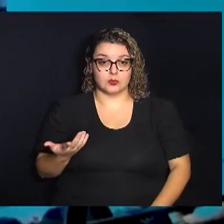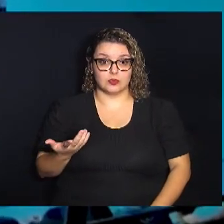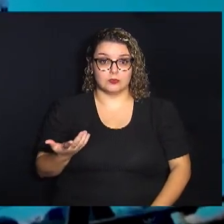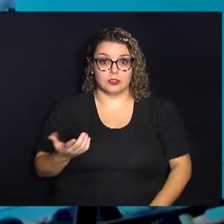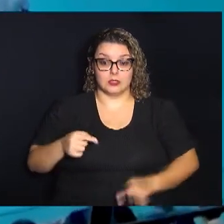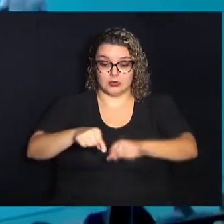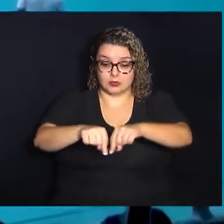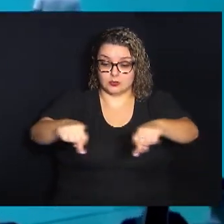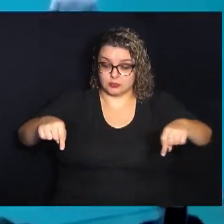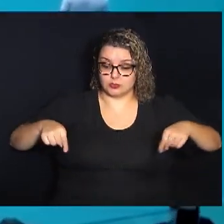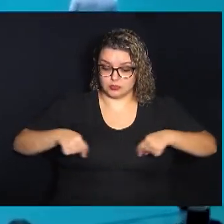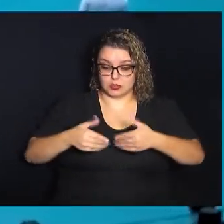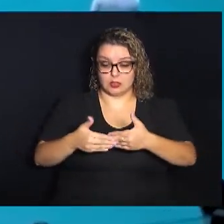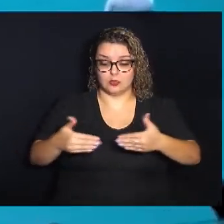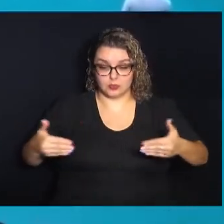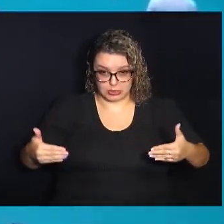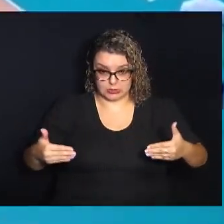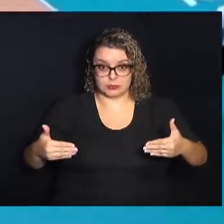quadra